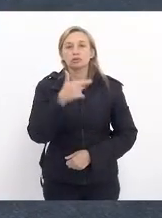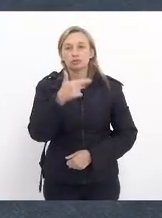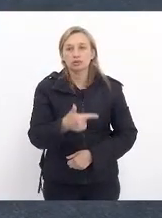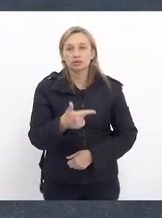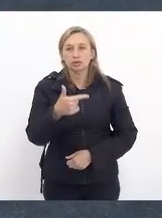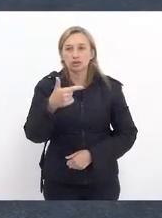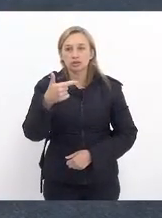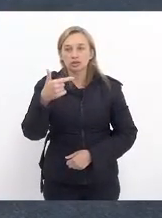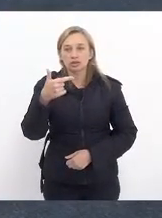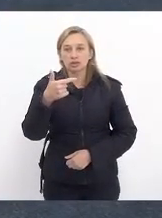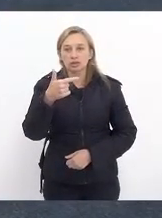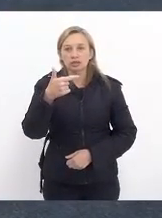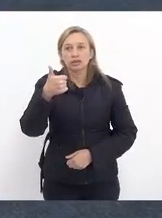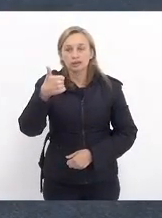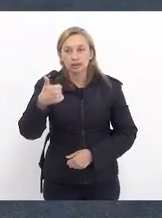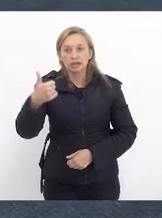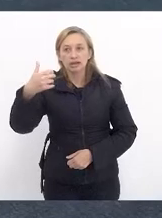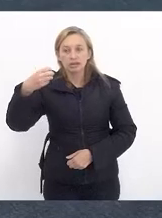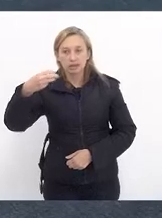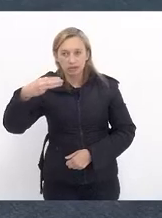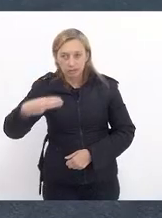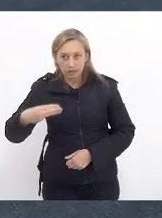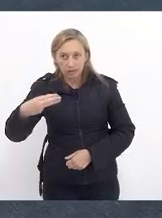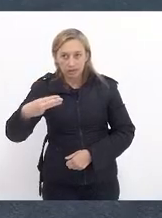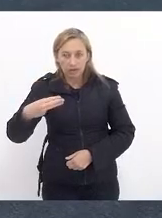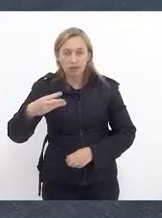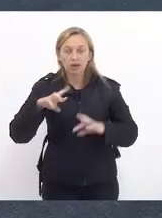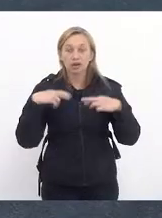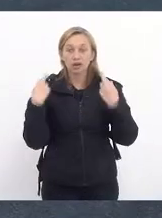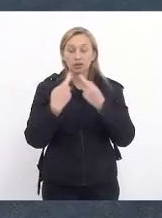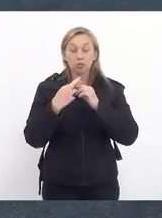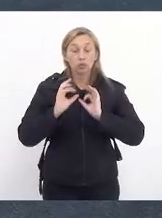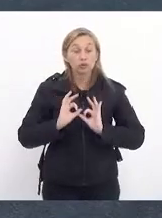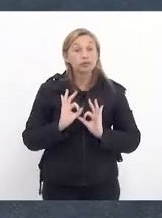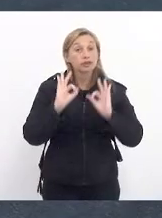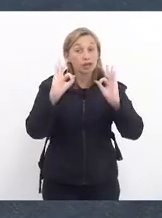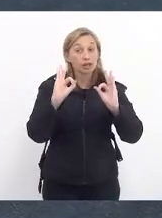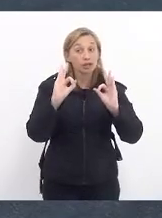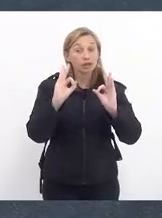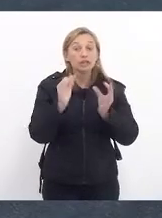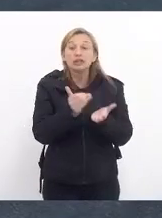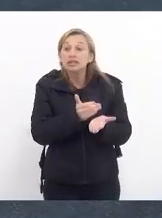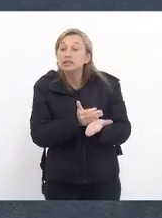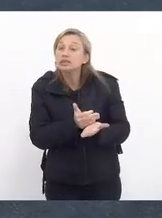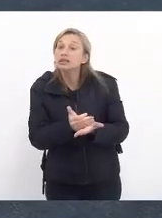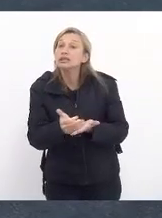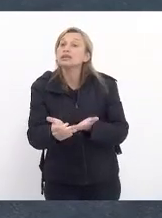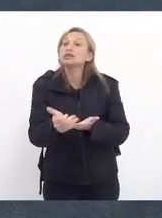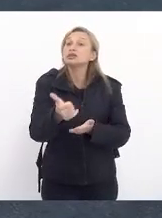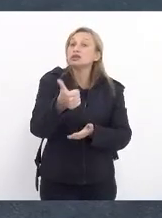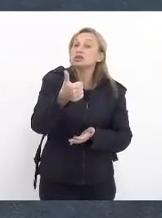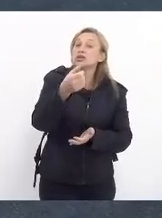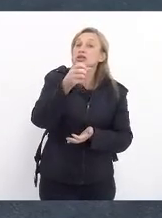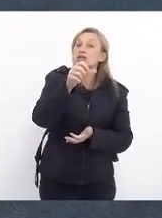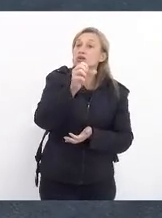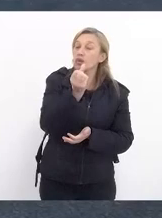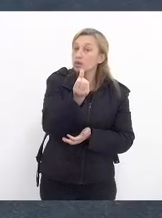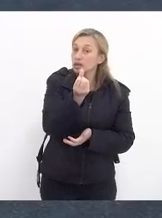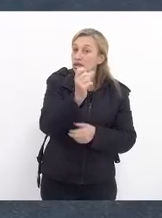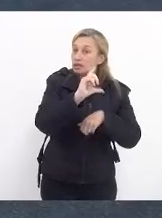do 113ª sessão extraordinária que iniciado